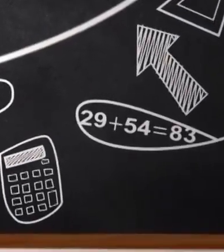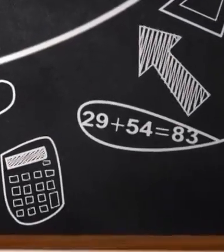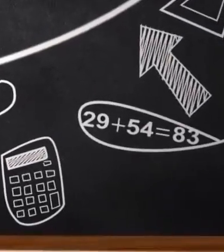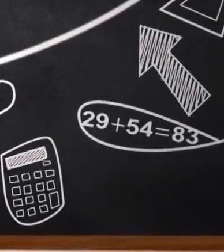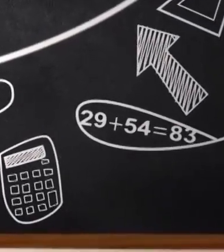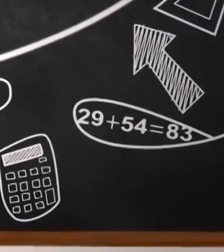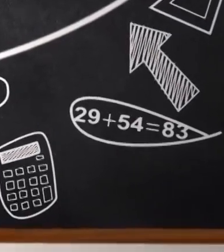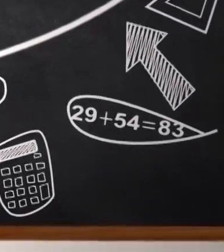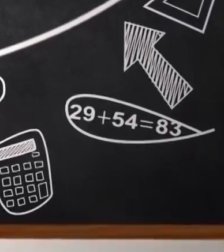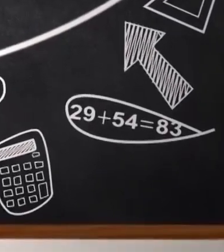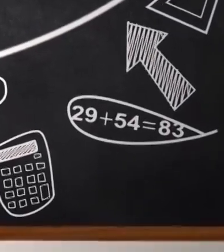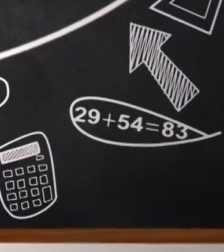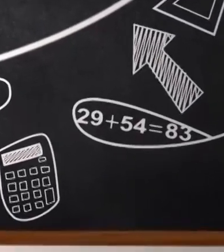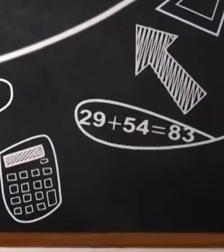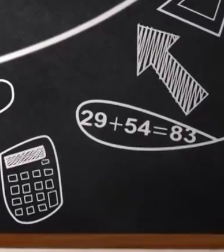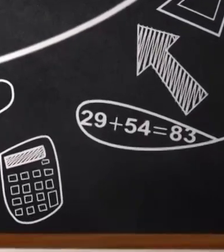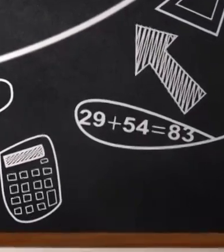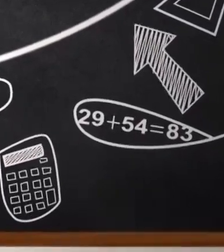E aí